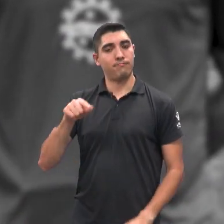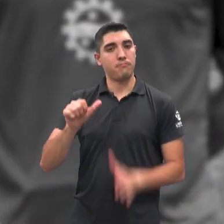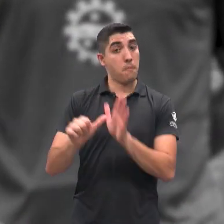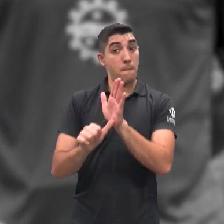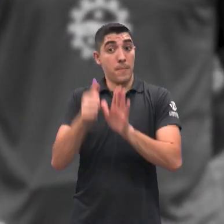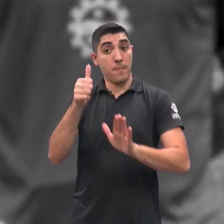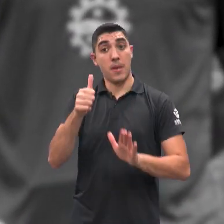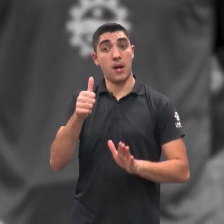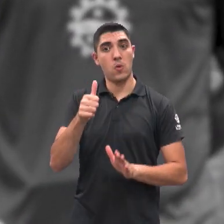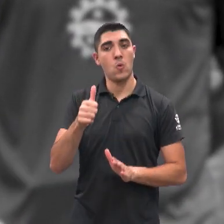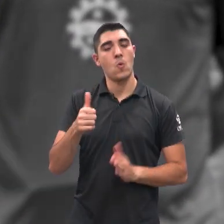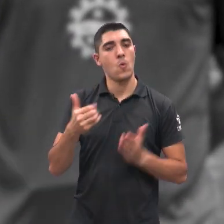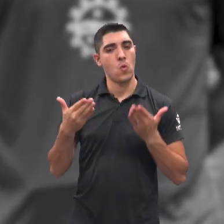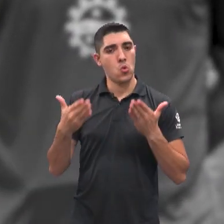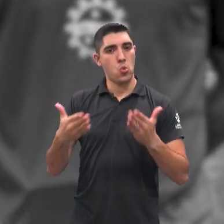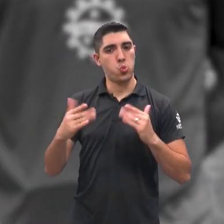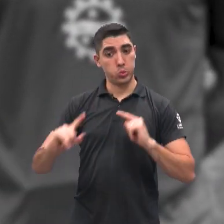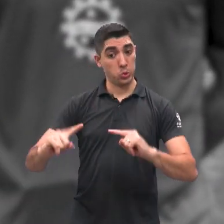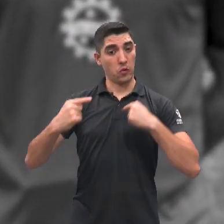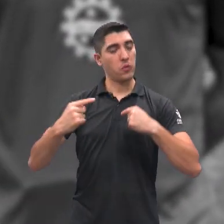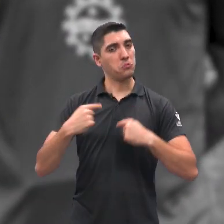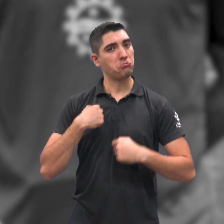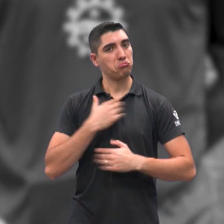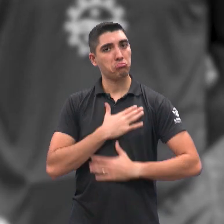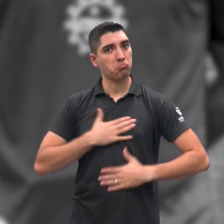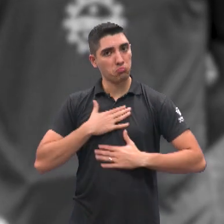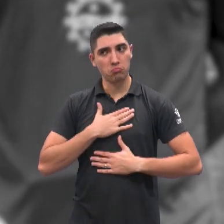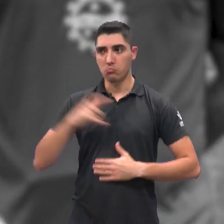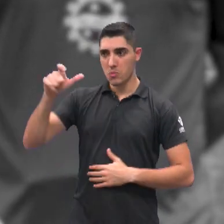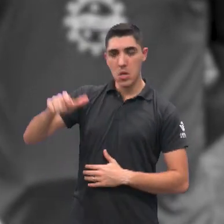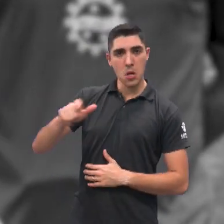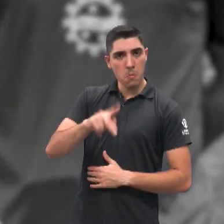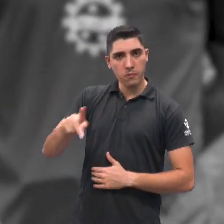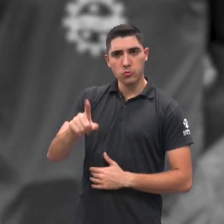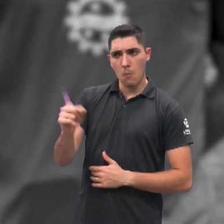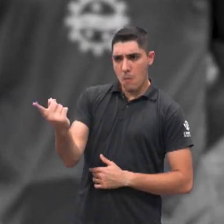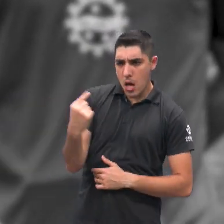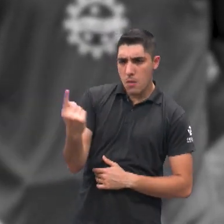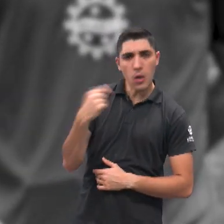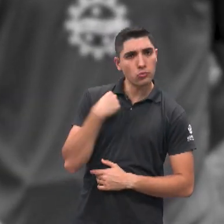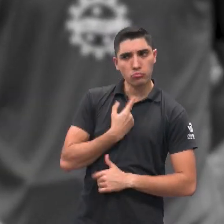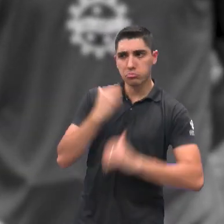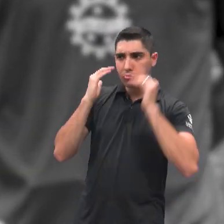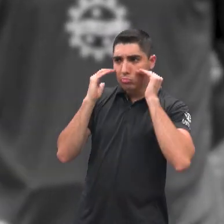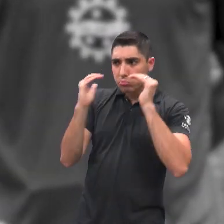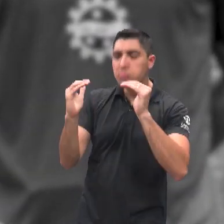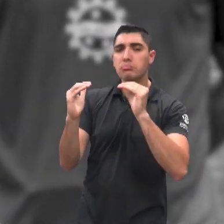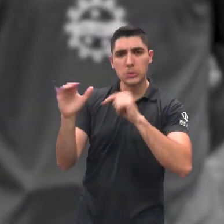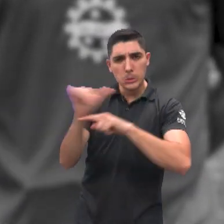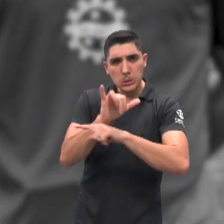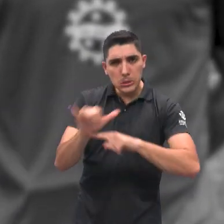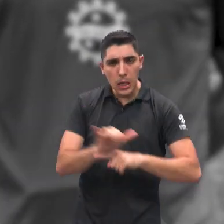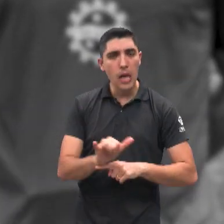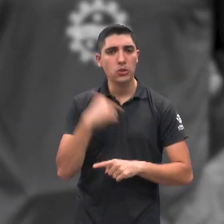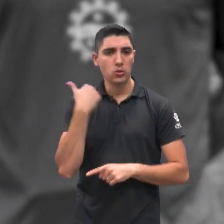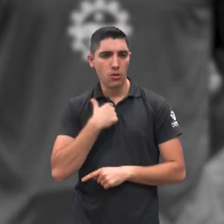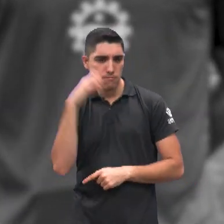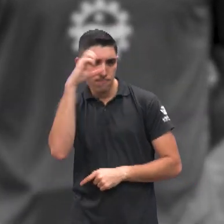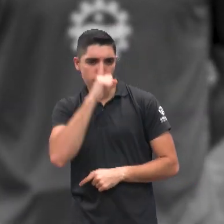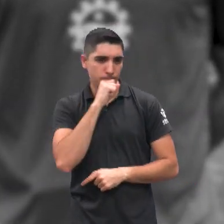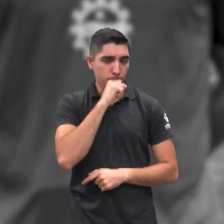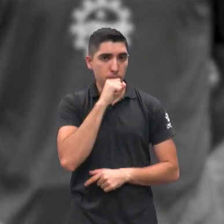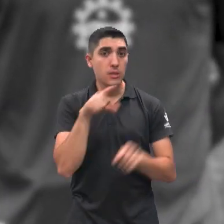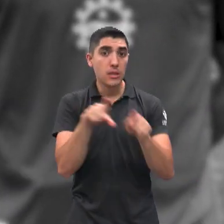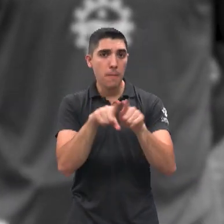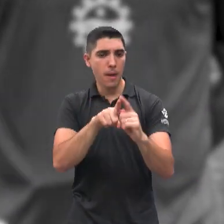primeiro teste, a gente se saiu muito bem, fazendo tudo que o professor vem pedindo. Hoje a gente testou nossa intensidade, taticamente, suas bolas paradas,